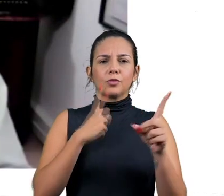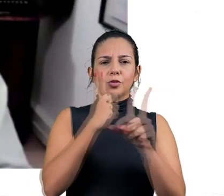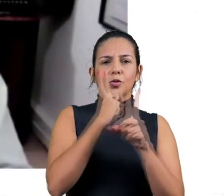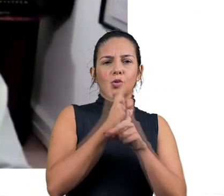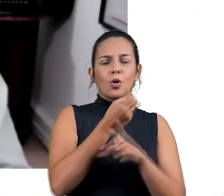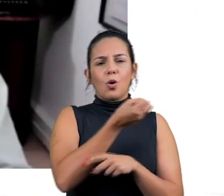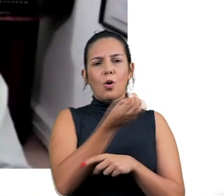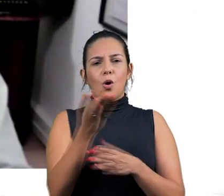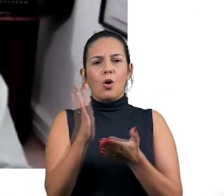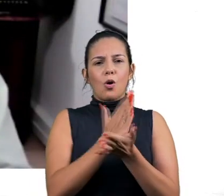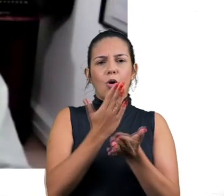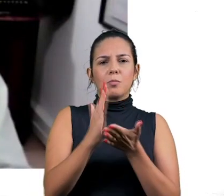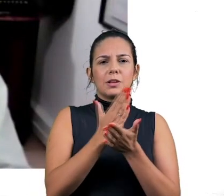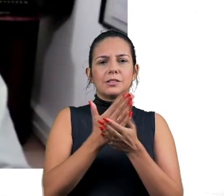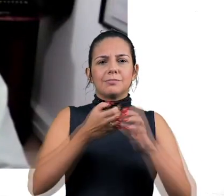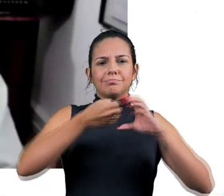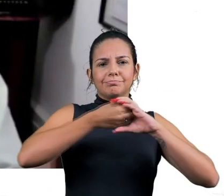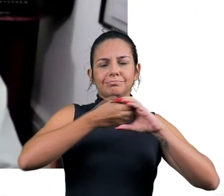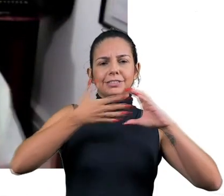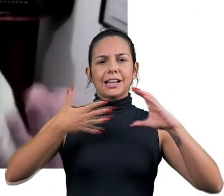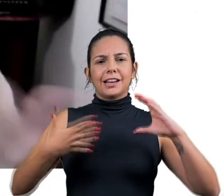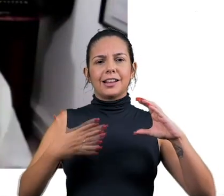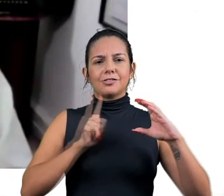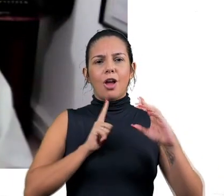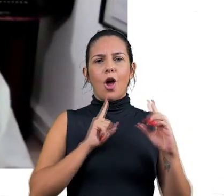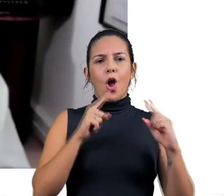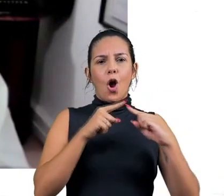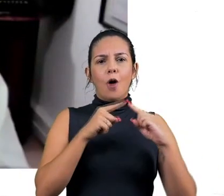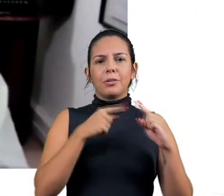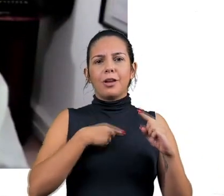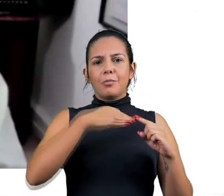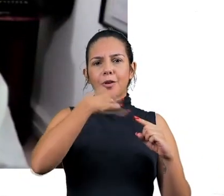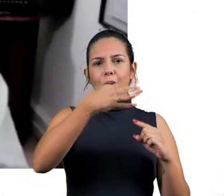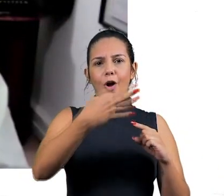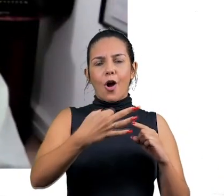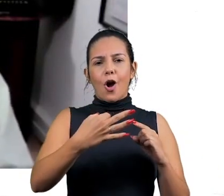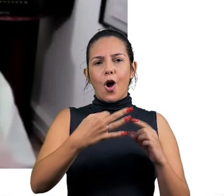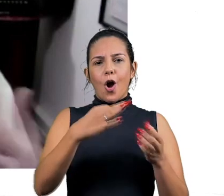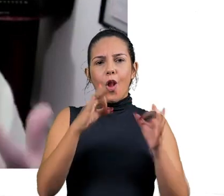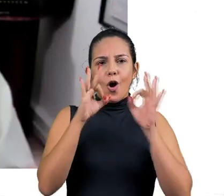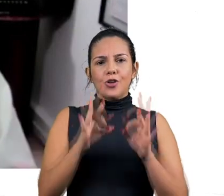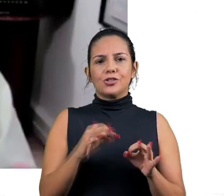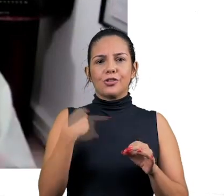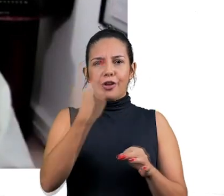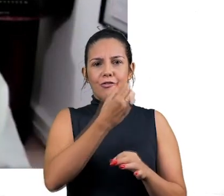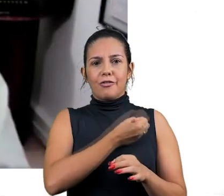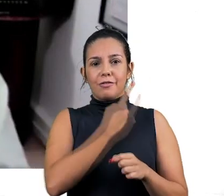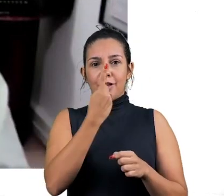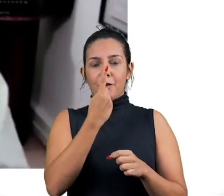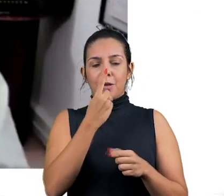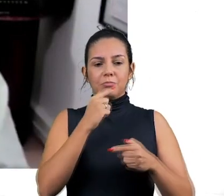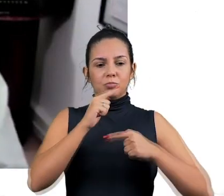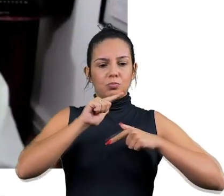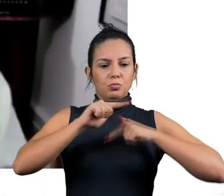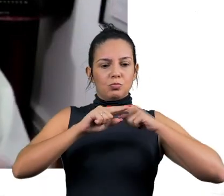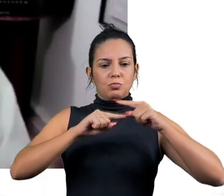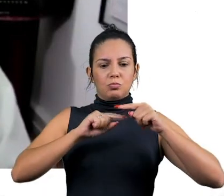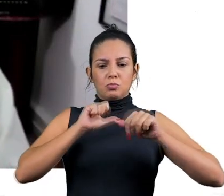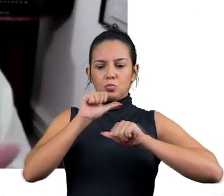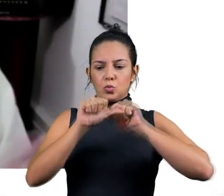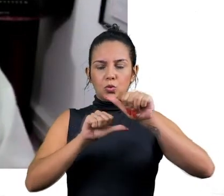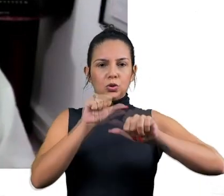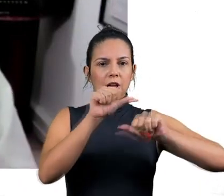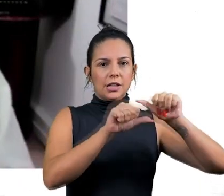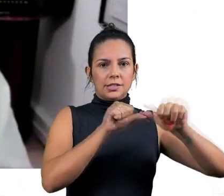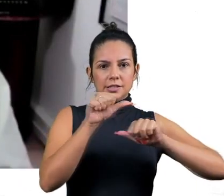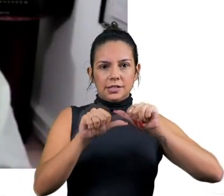encontrava algumas características que tinham a ver com o meu argumento original, de que nós vivemos uma grande transição, a sociedade